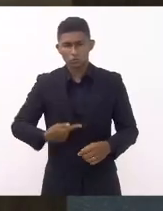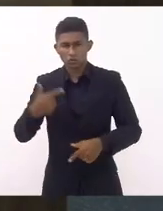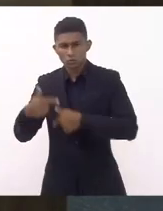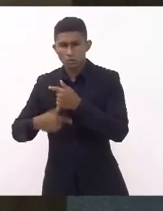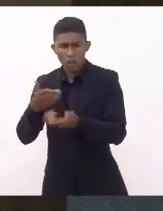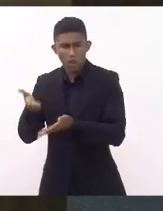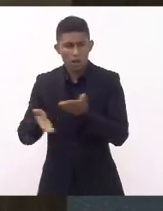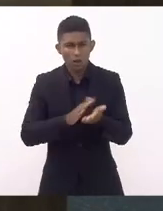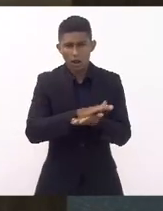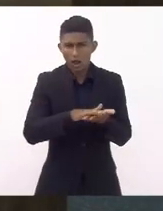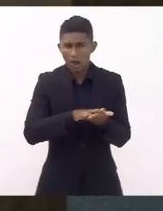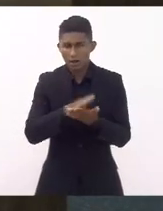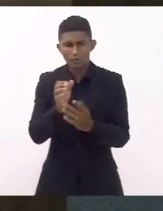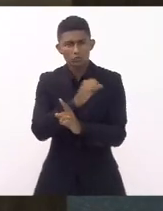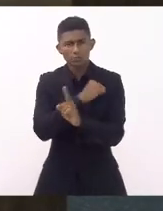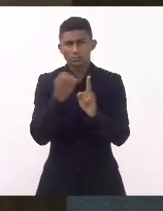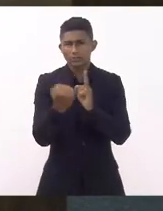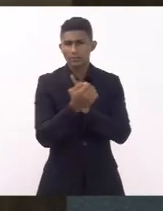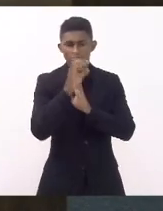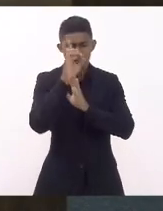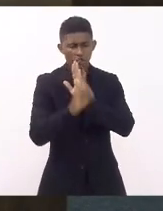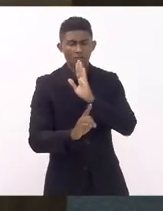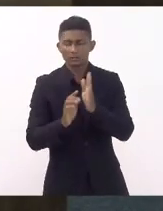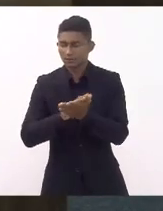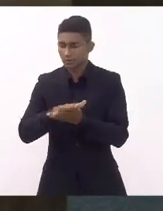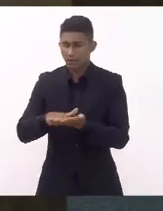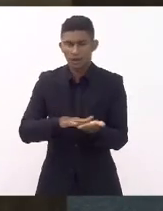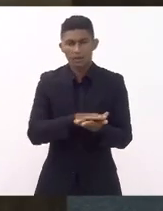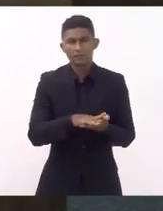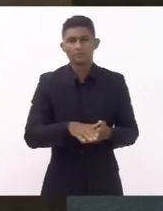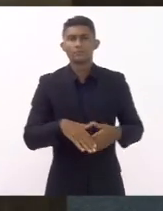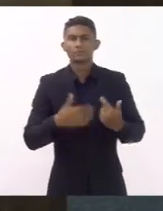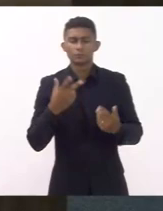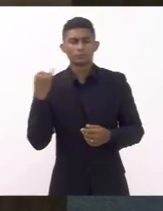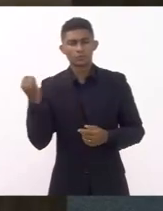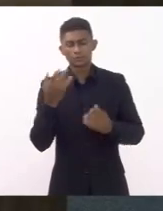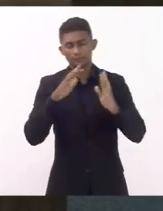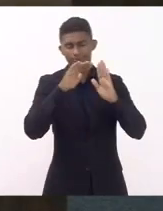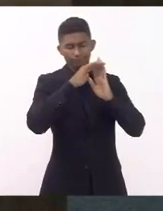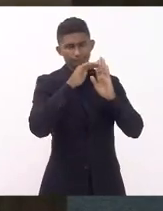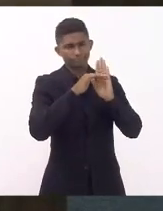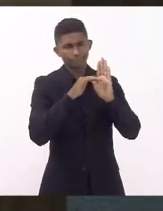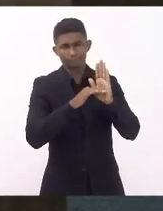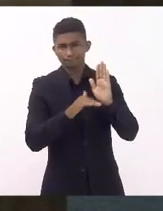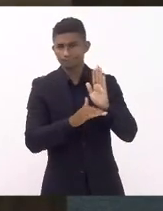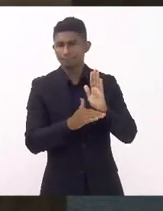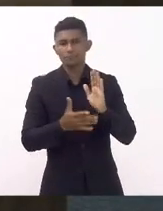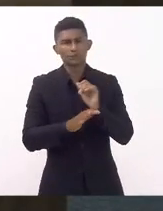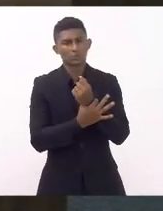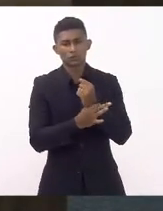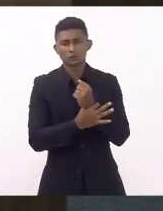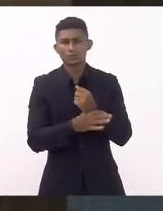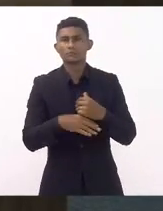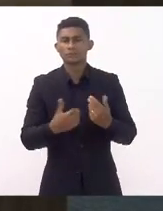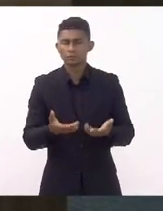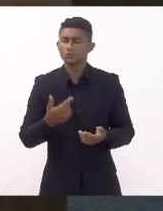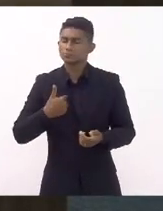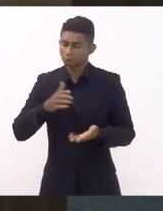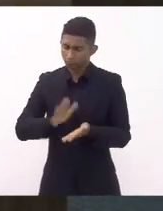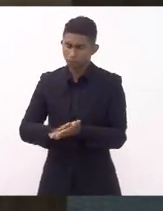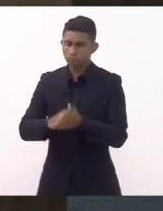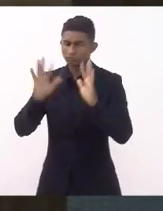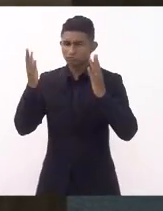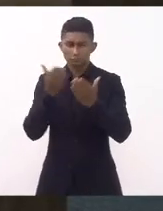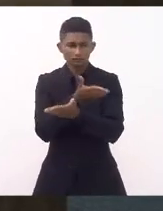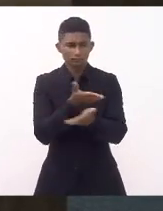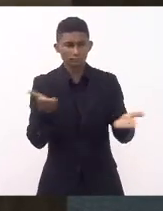direitos sociais. Então, regulamentar da segurança jurídica é fundamental, por isso o nosso elogio aos autores dessa